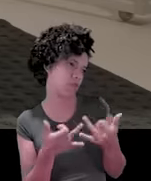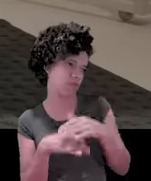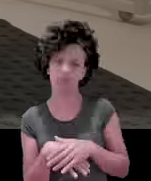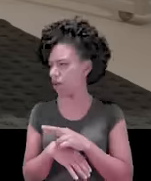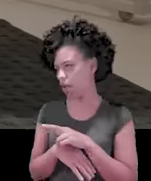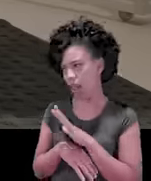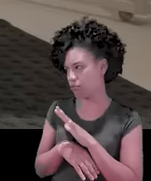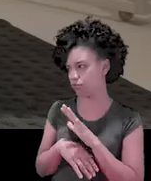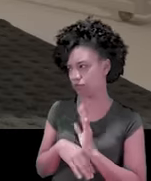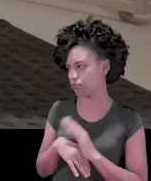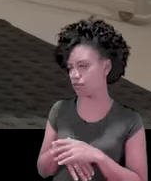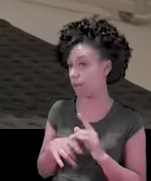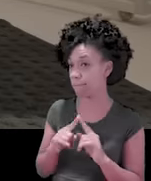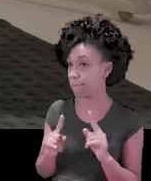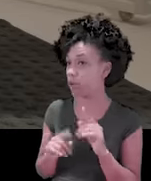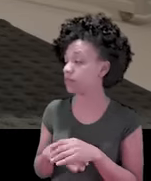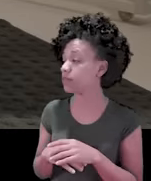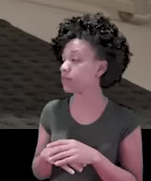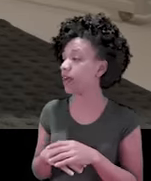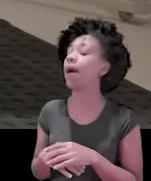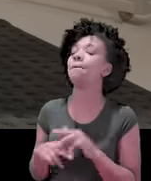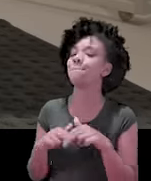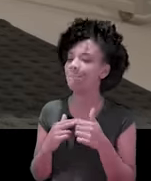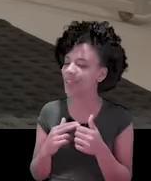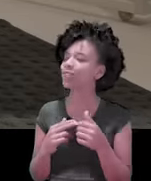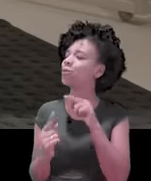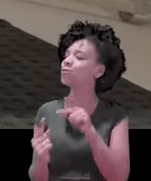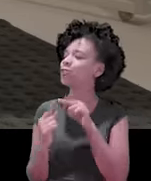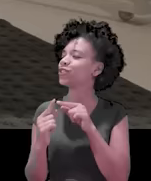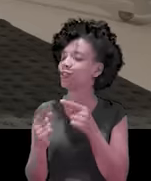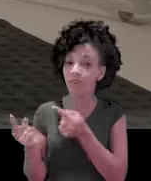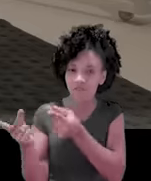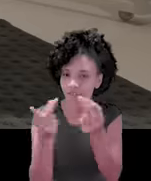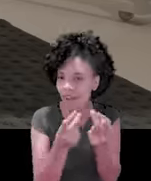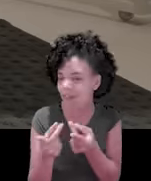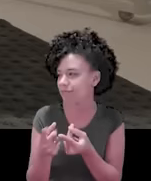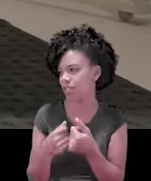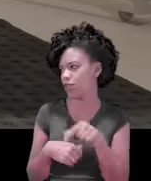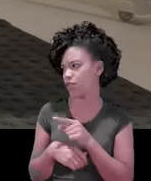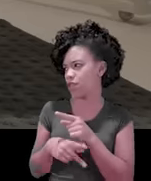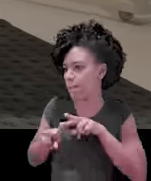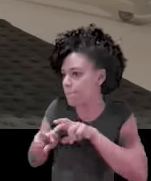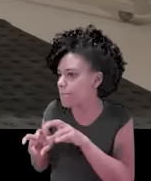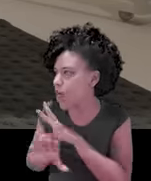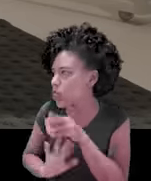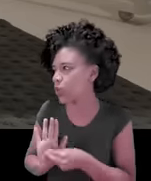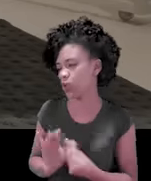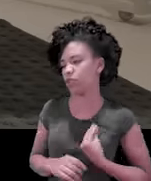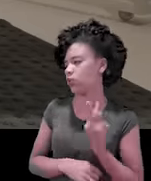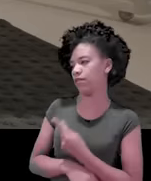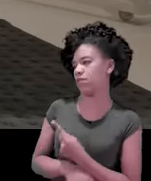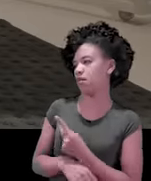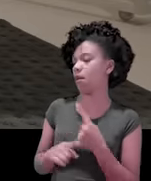hoje ela acha é mas é mas é mas é para isso que existe o mercado mercado e vou eu não vim aqui para extrair toda sua vida